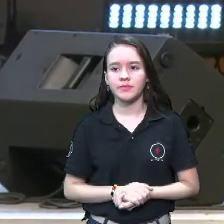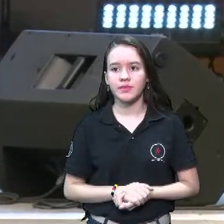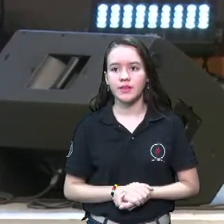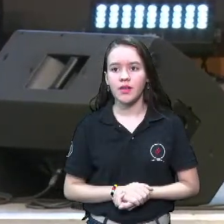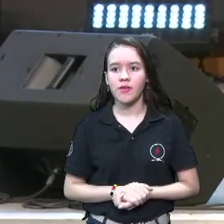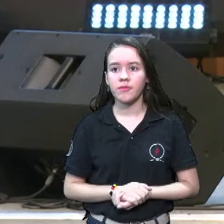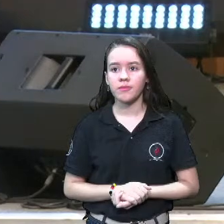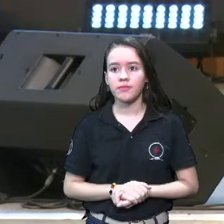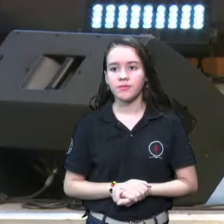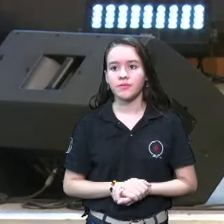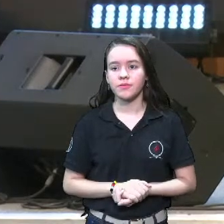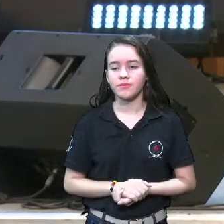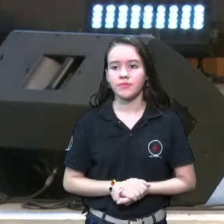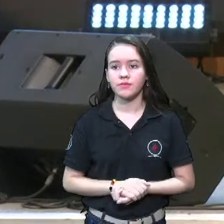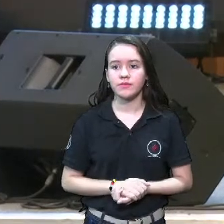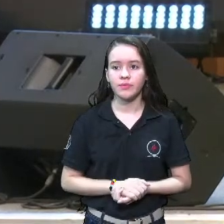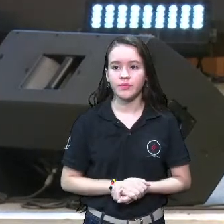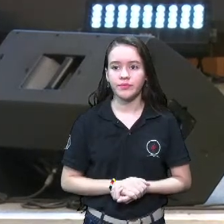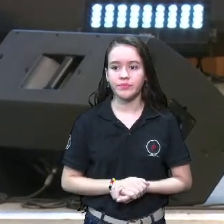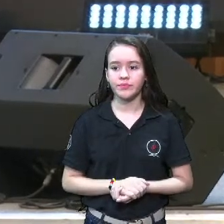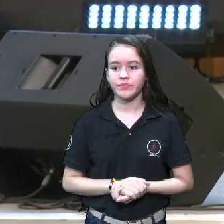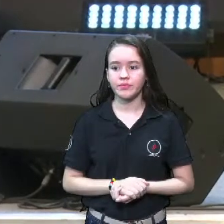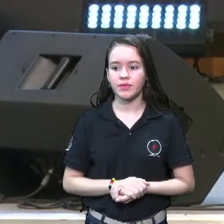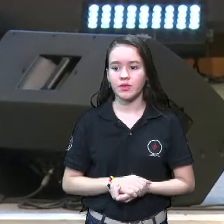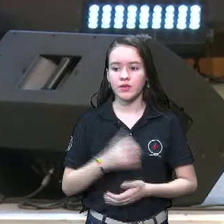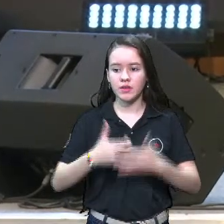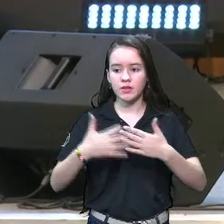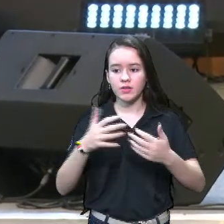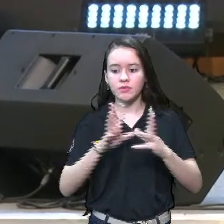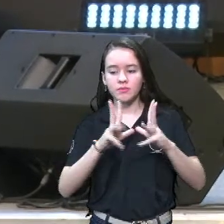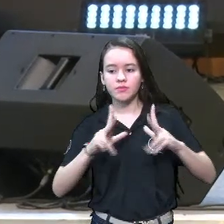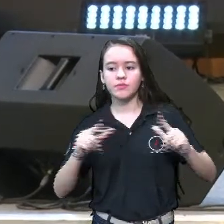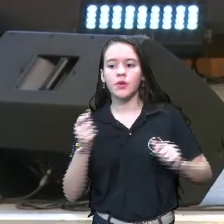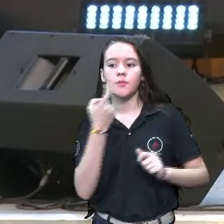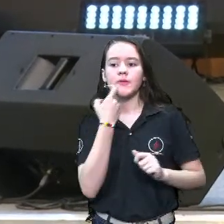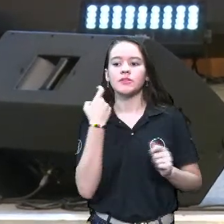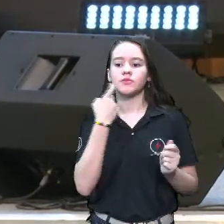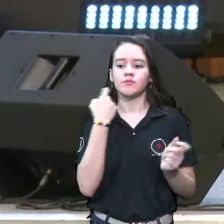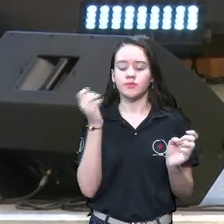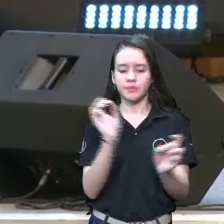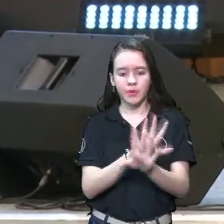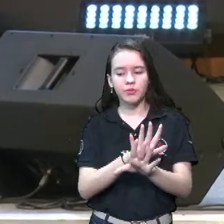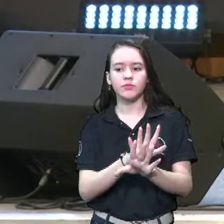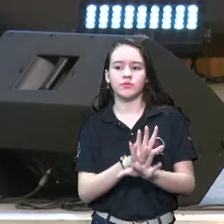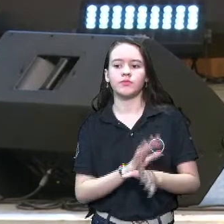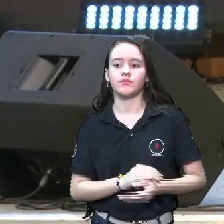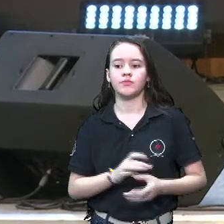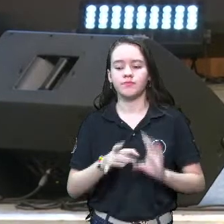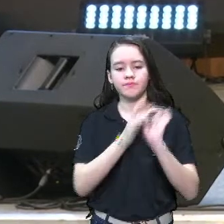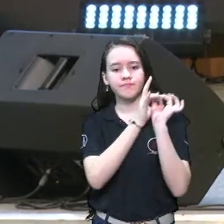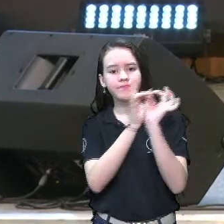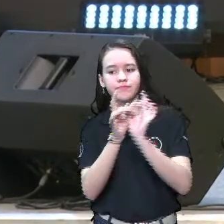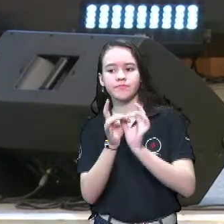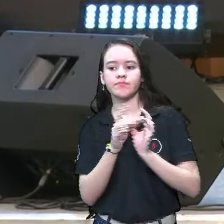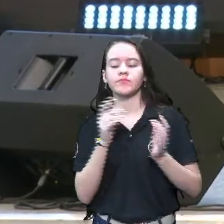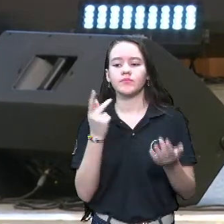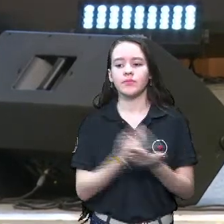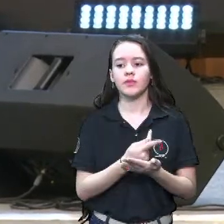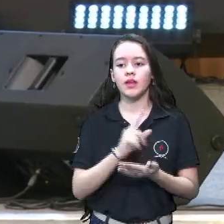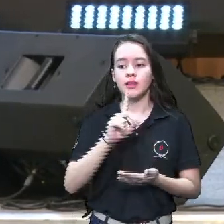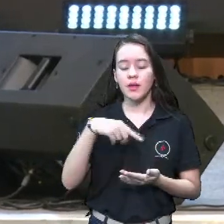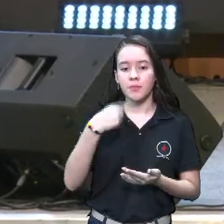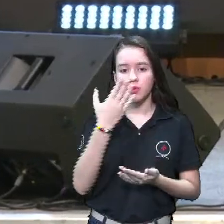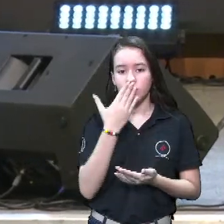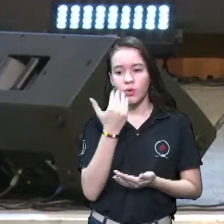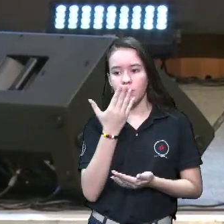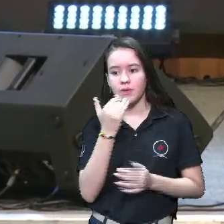eles acabam, veja que coisa linda. A frustração acabou, o peixe chegou. Tem mesa preparada, tem comunhão acontecendo. E depois que eles comem,